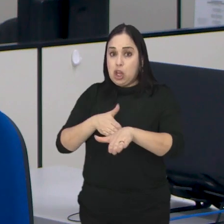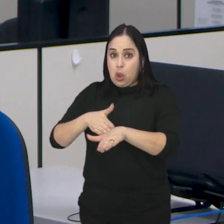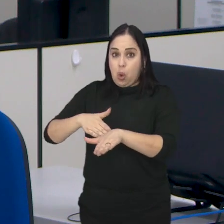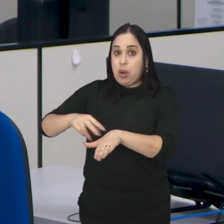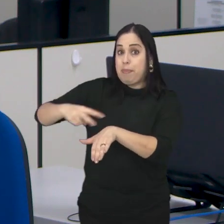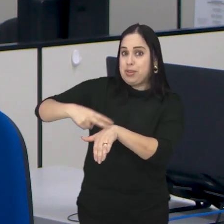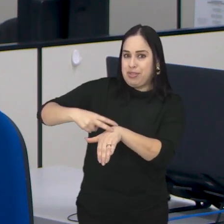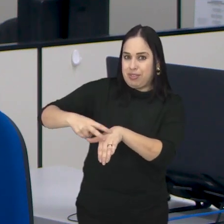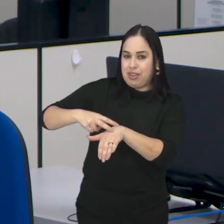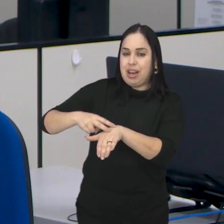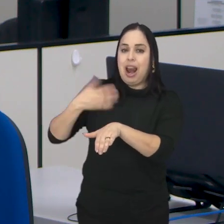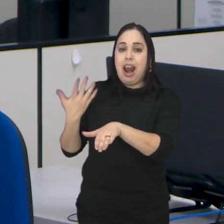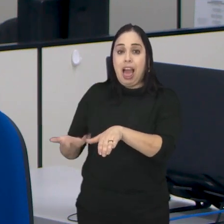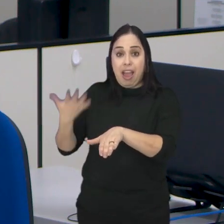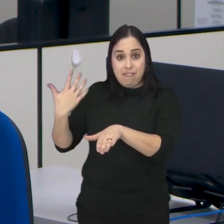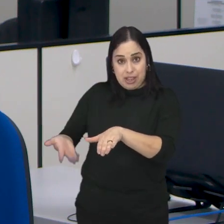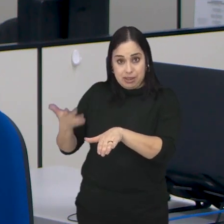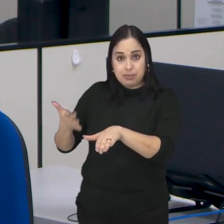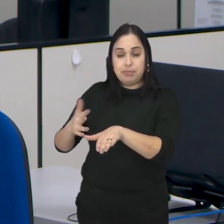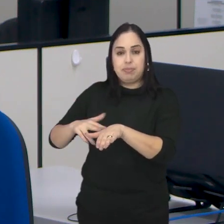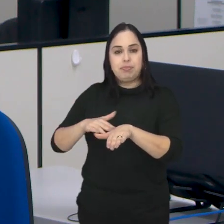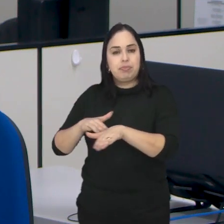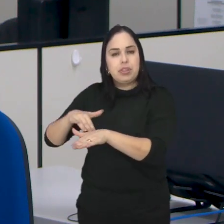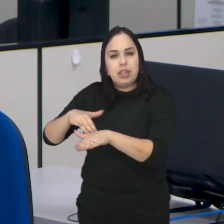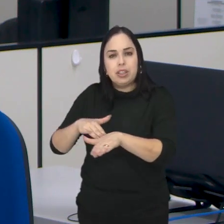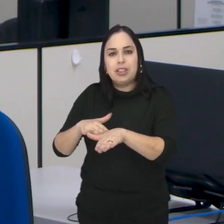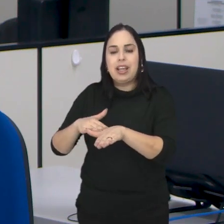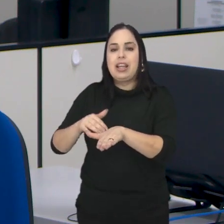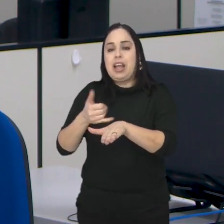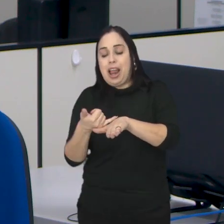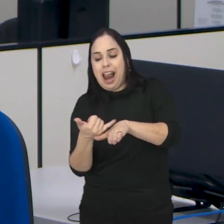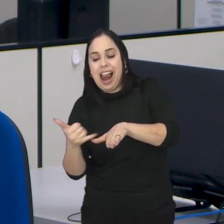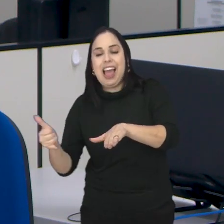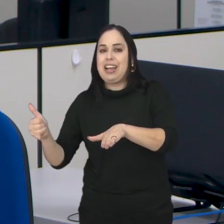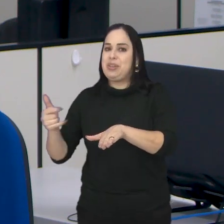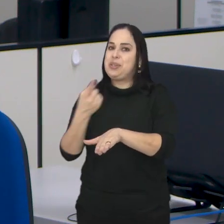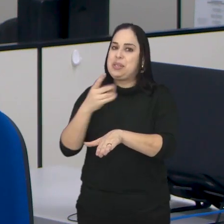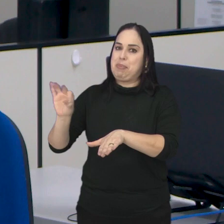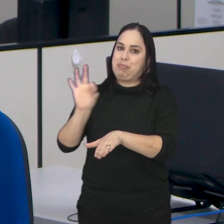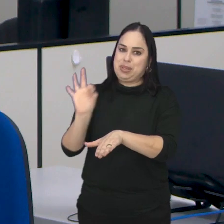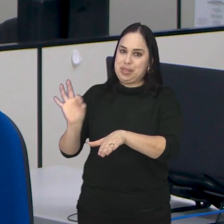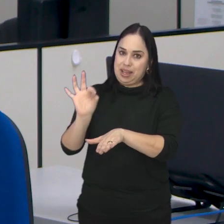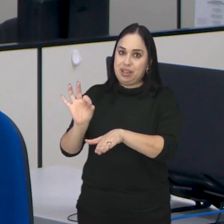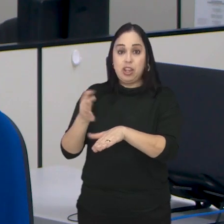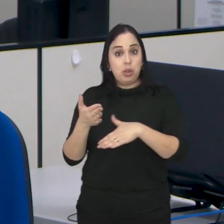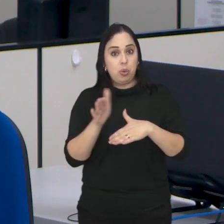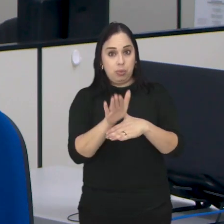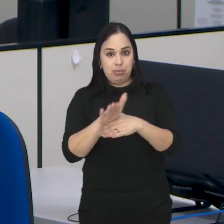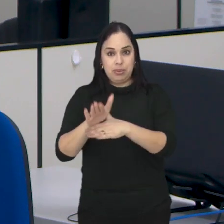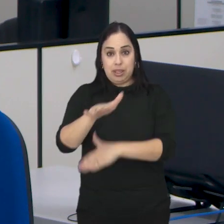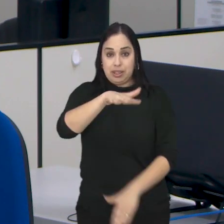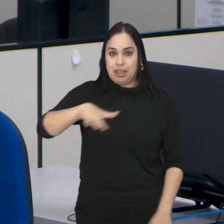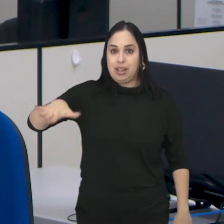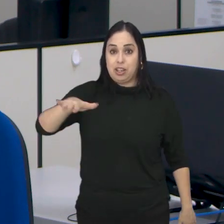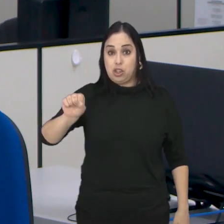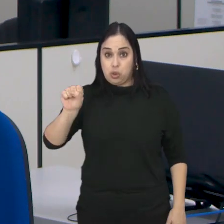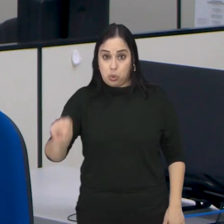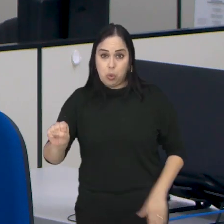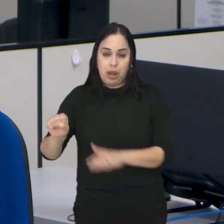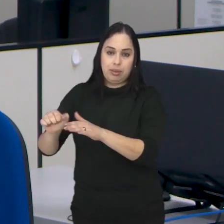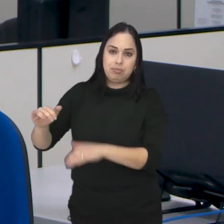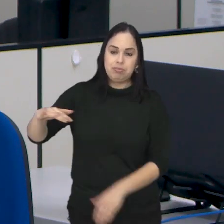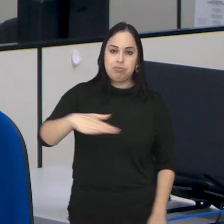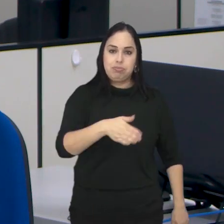de VLPs, que são os veículos leves sob pneus, que são totalmente elétricos, que hoje atende a população da Zona Sul até